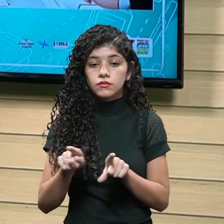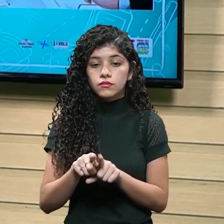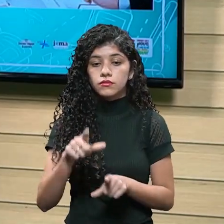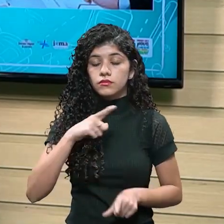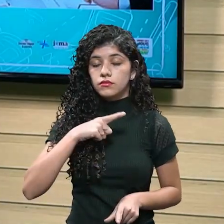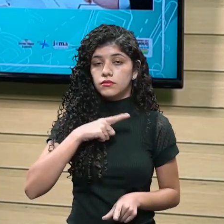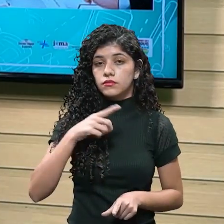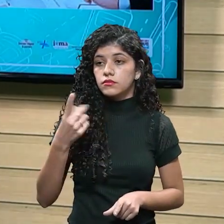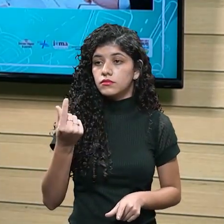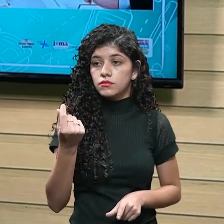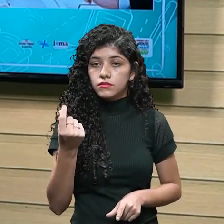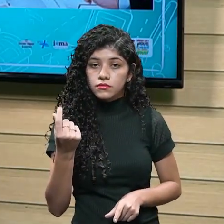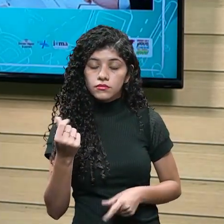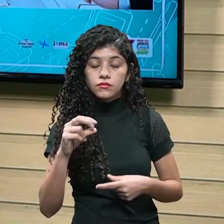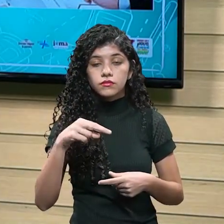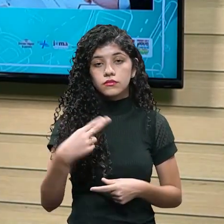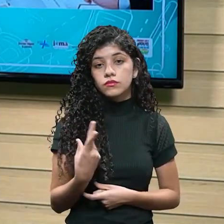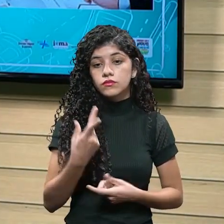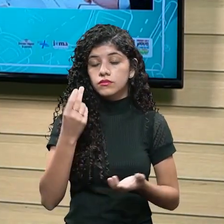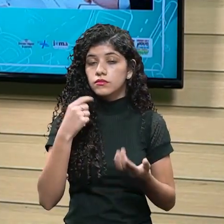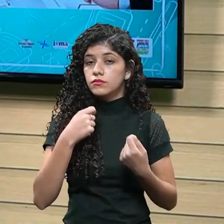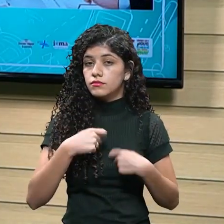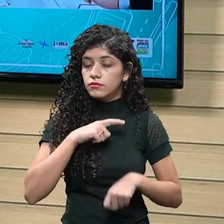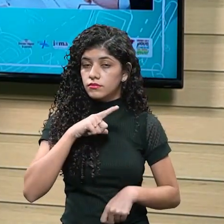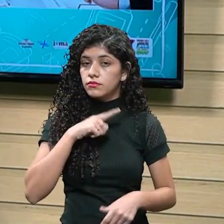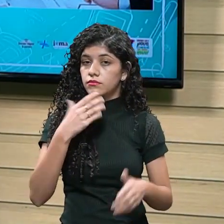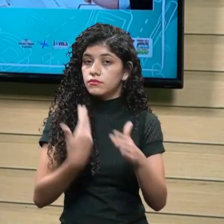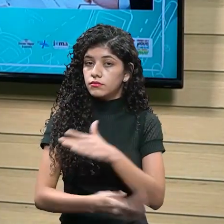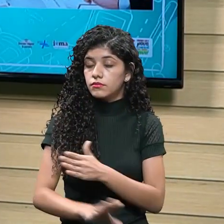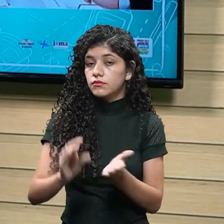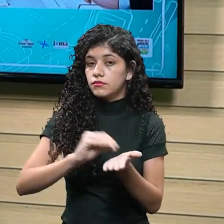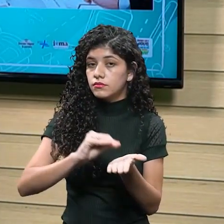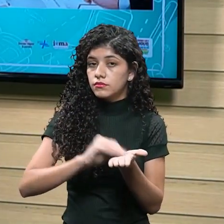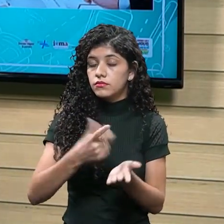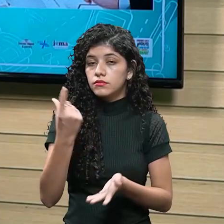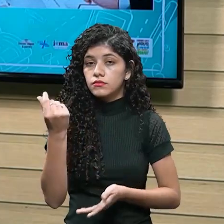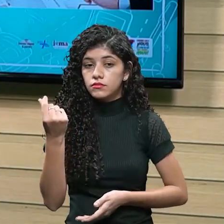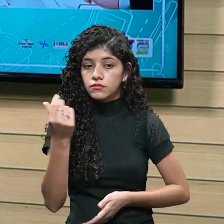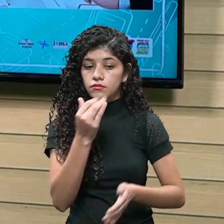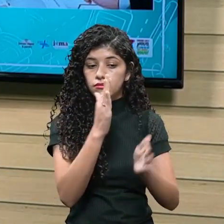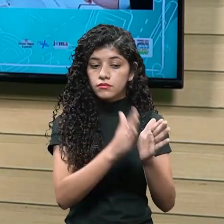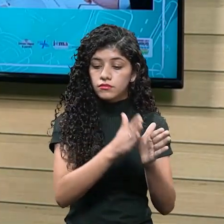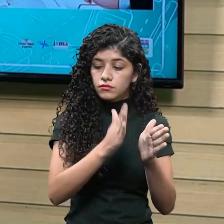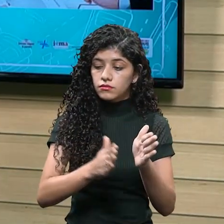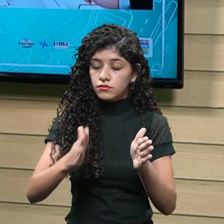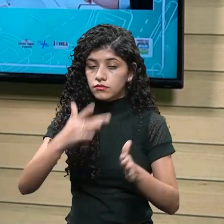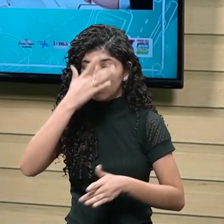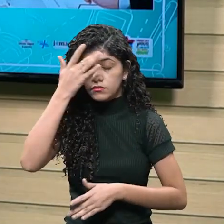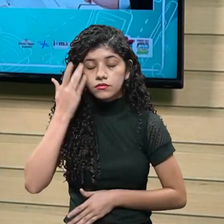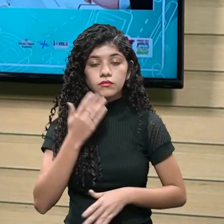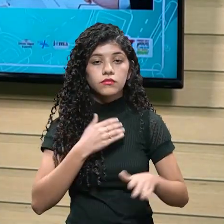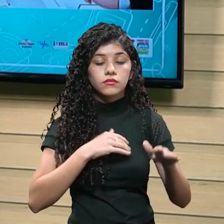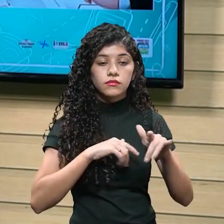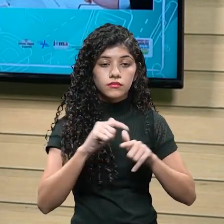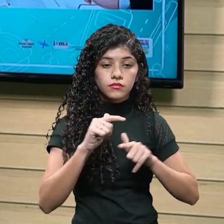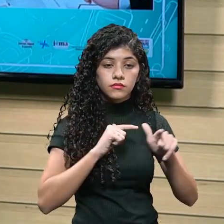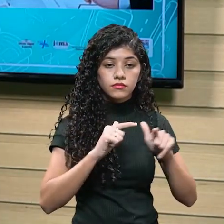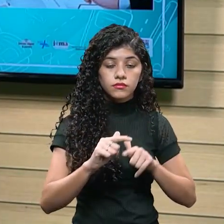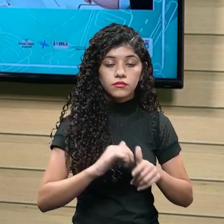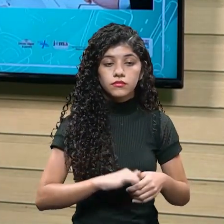dinheiro, ou se não deu para pagar e no final a cooperativa ter perda. E essas perdas elas são o quê? Divididas entre os